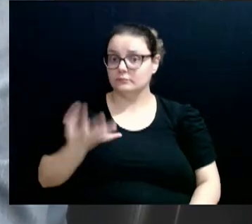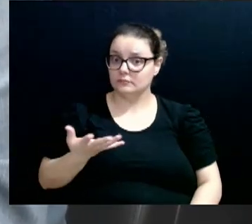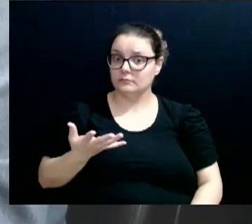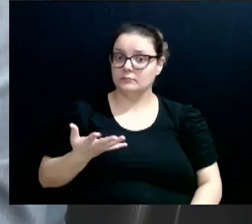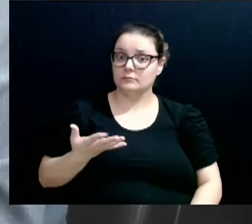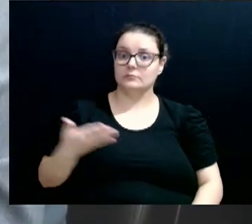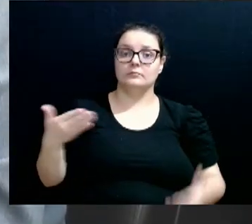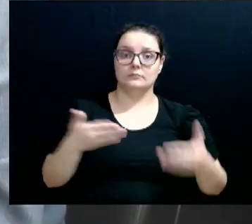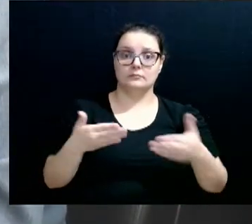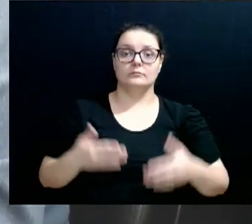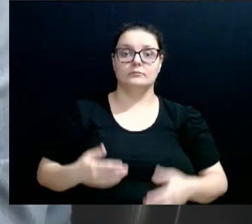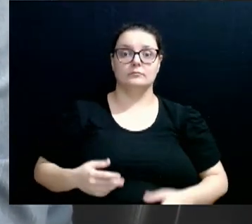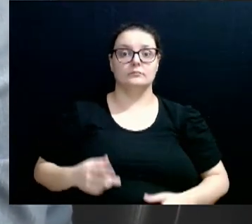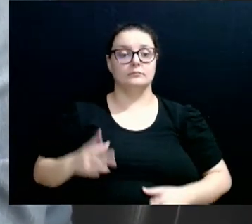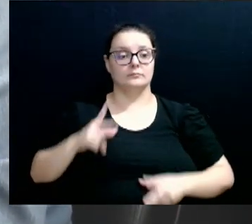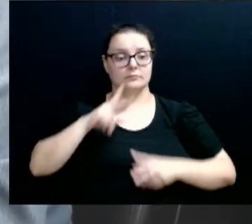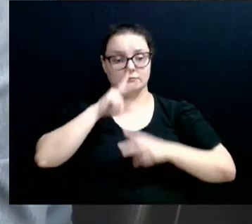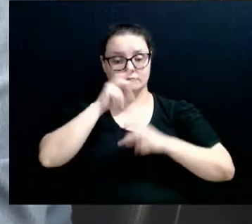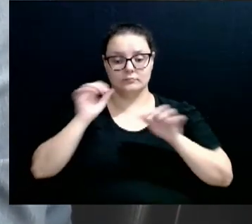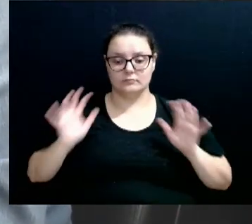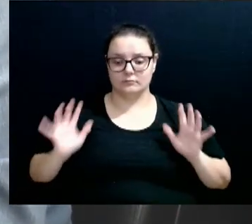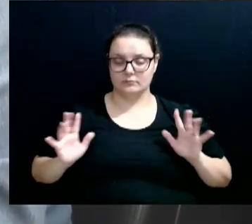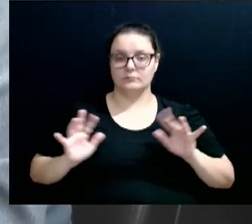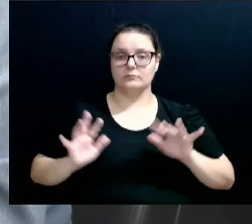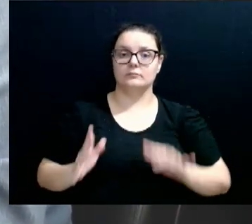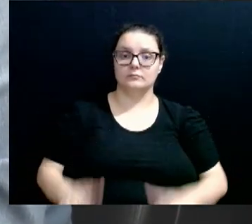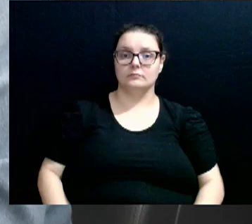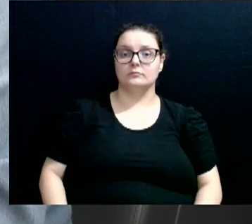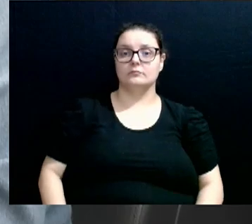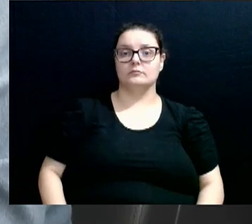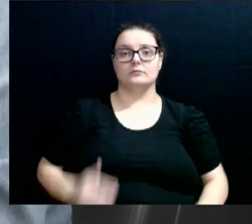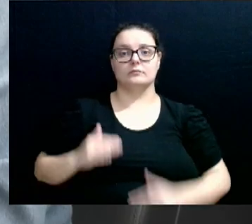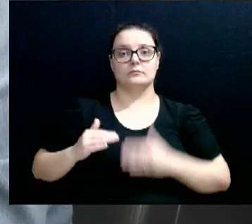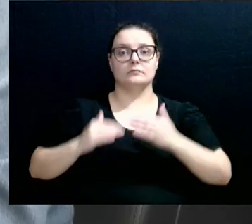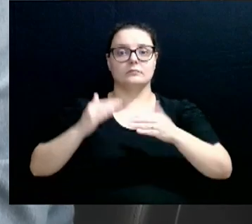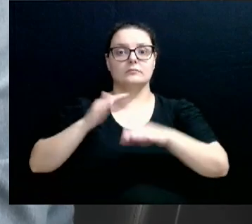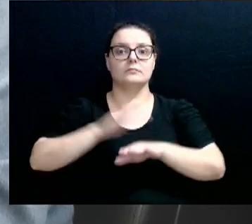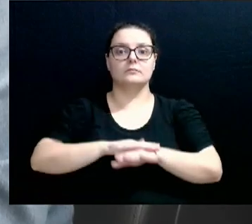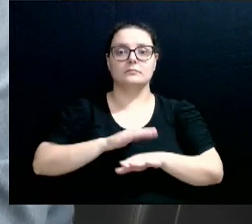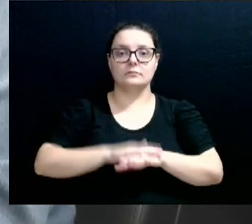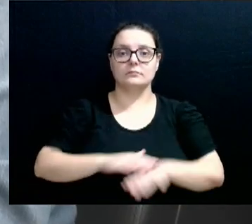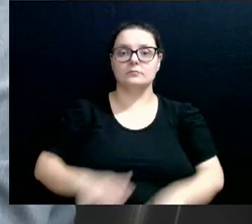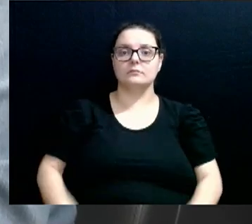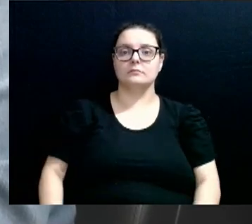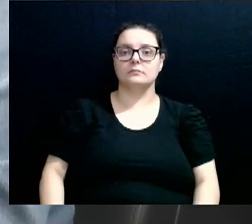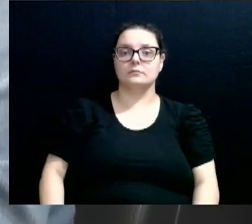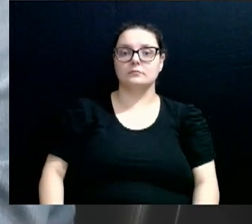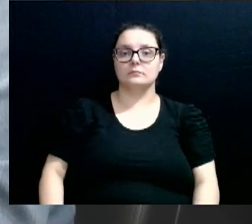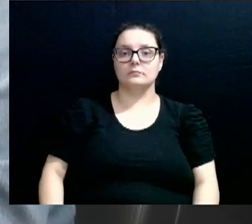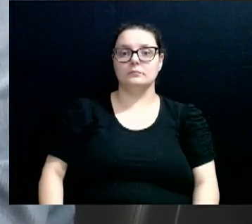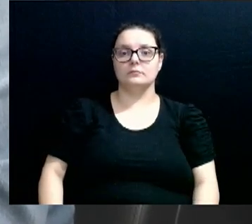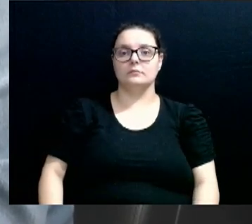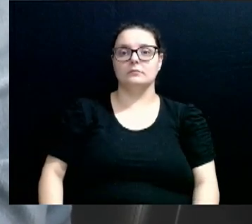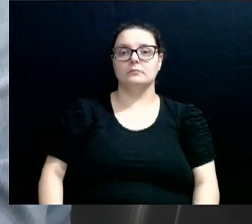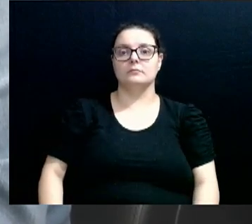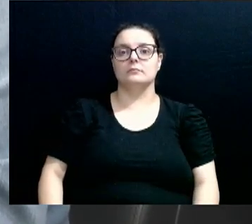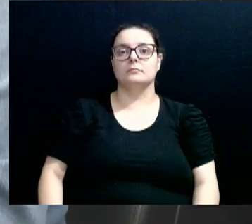intensa. Nós desenvolvemos atividades também bastante intensas nas escolas no